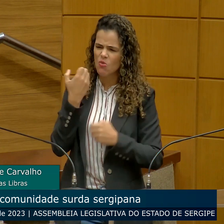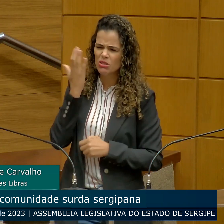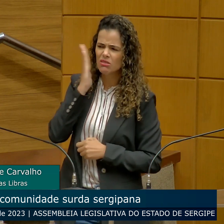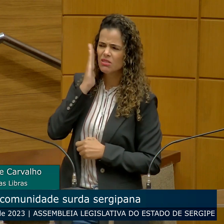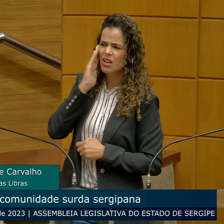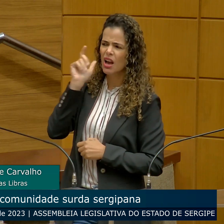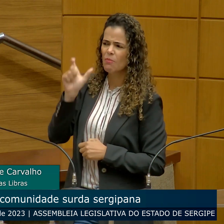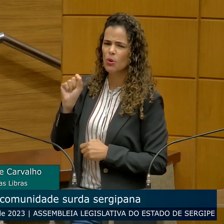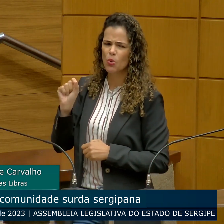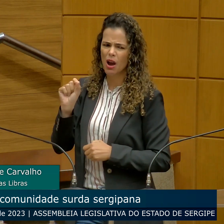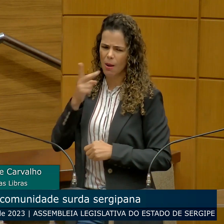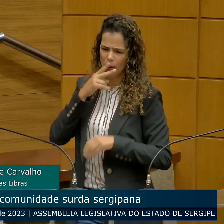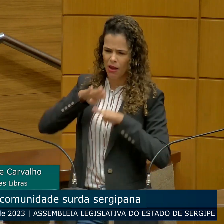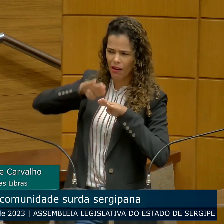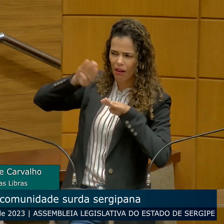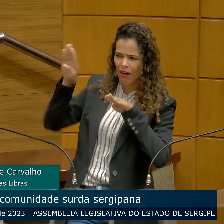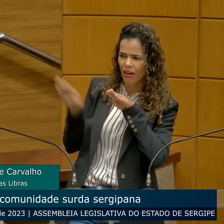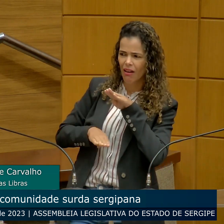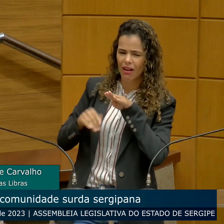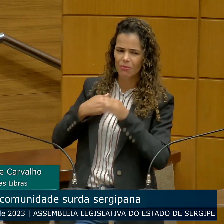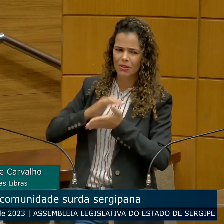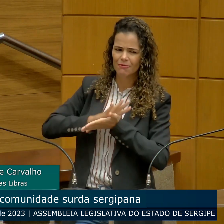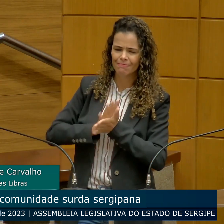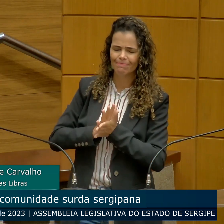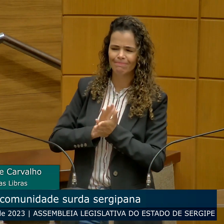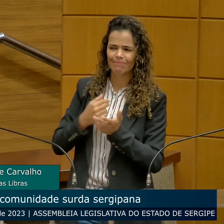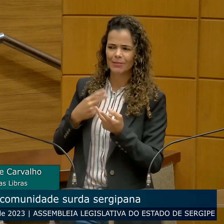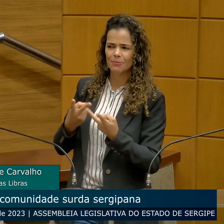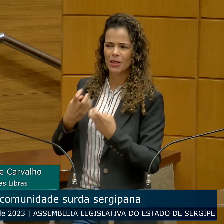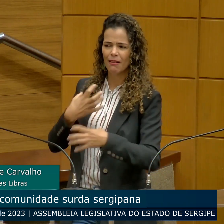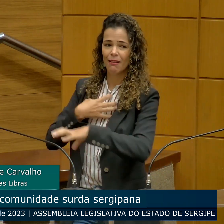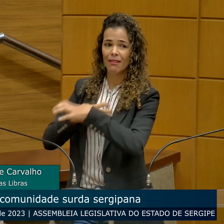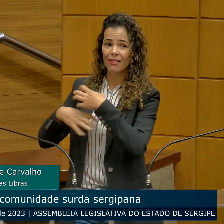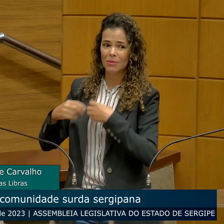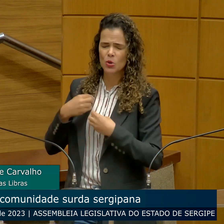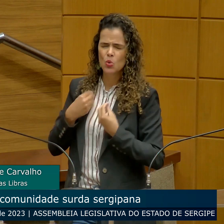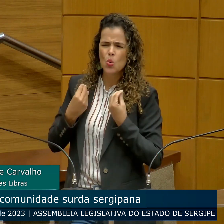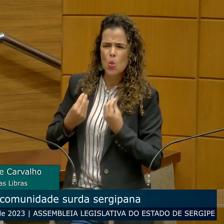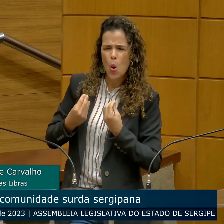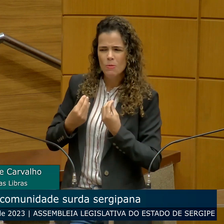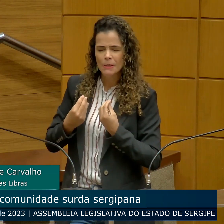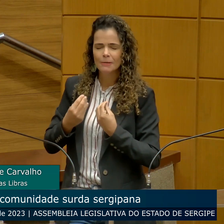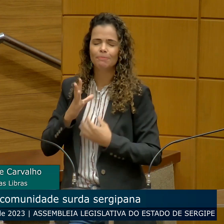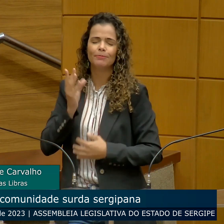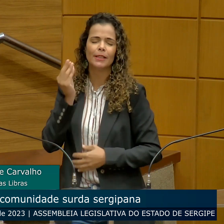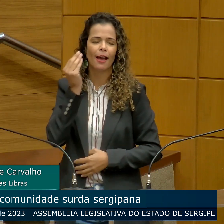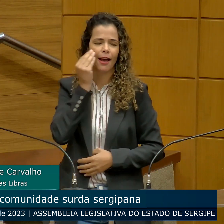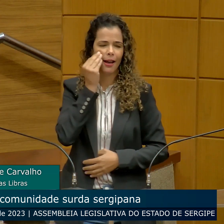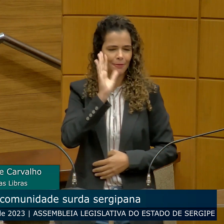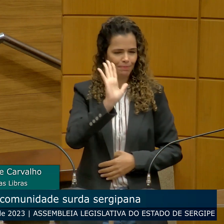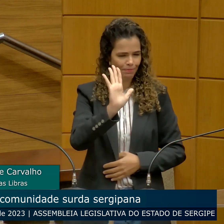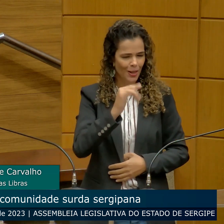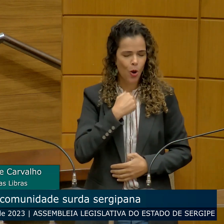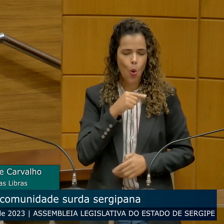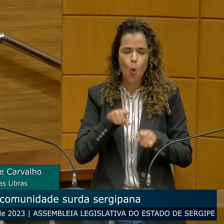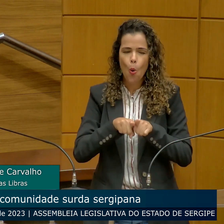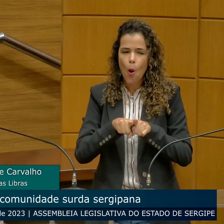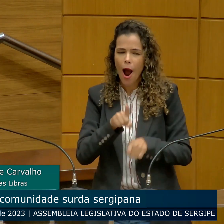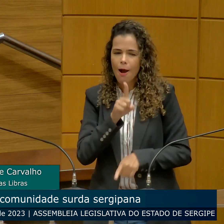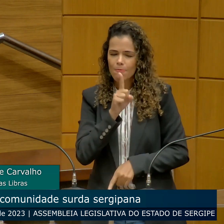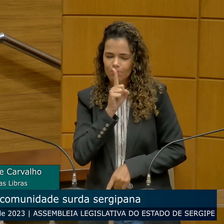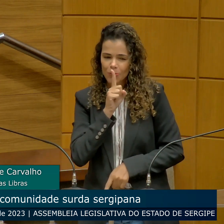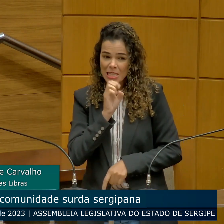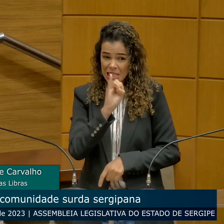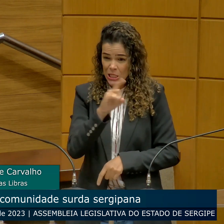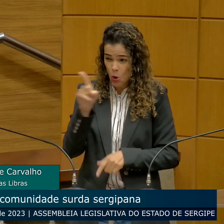observava. Não, eu não era boba. Né? Querendo me menosprezar, me diminuir, não tinha aquela empatia.